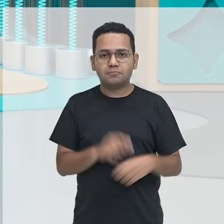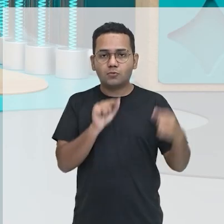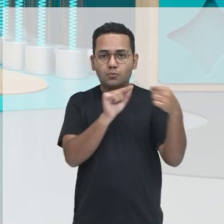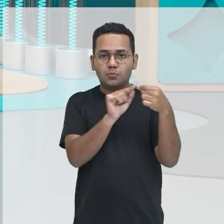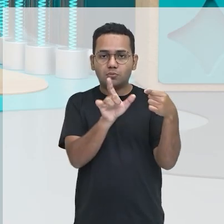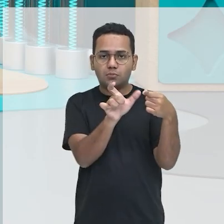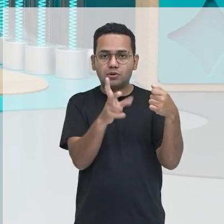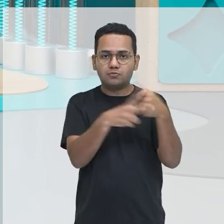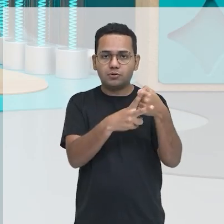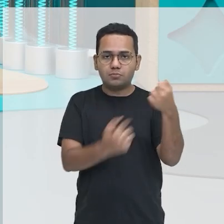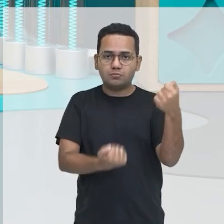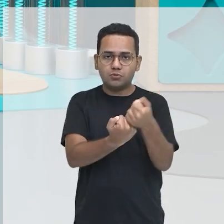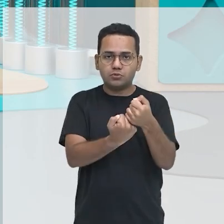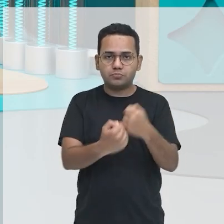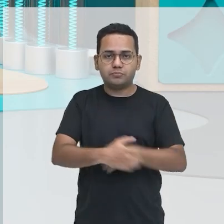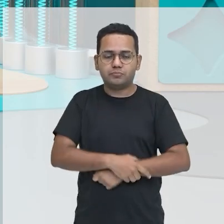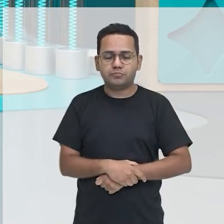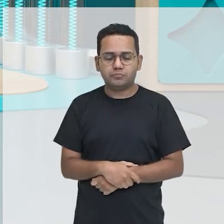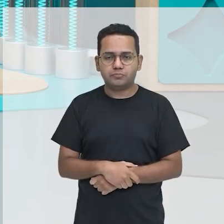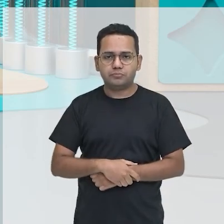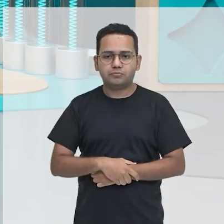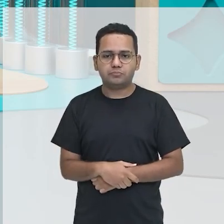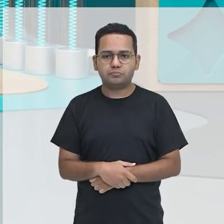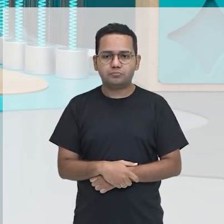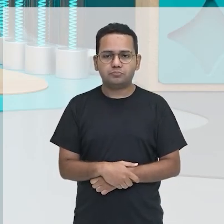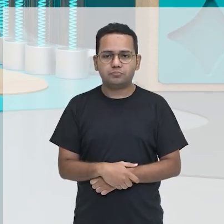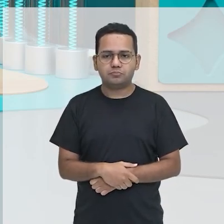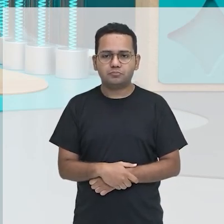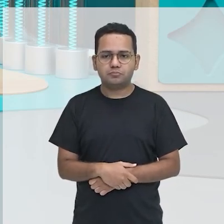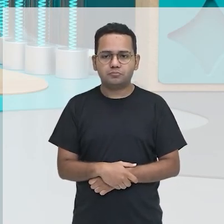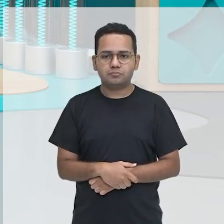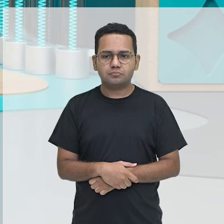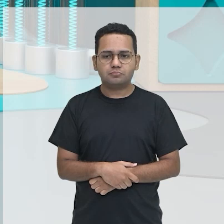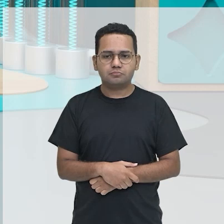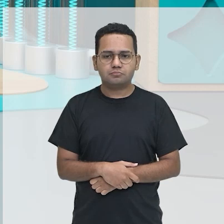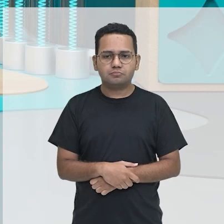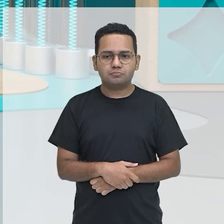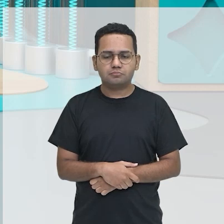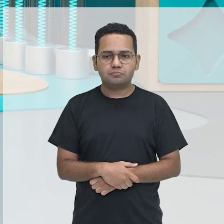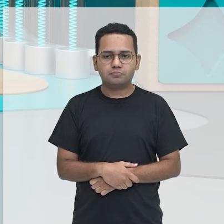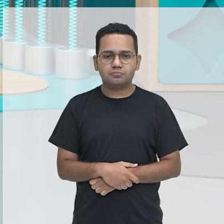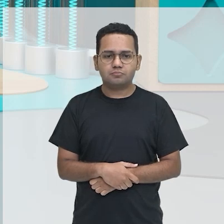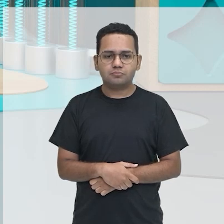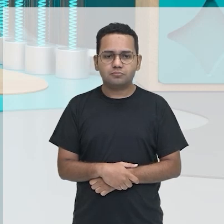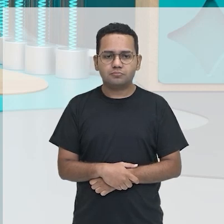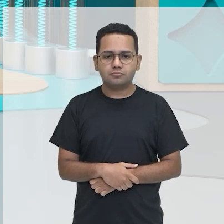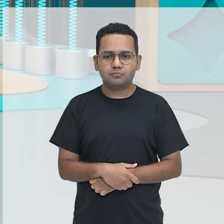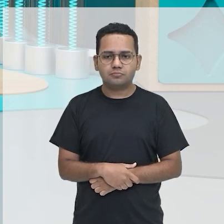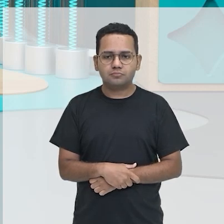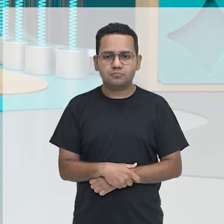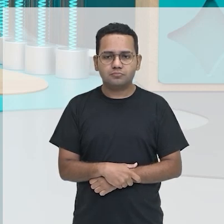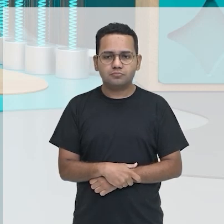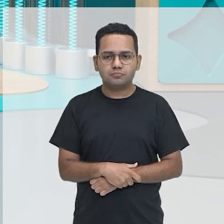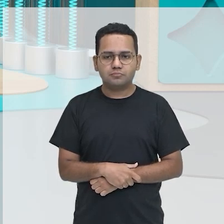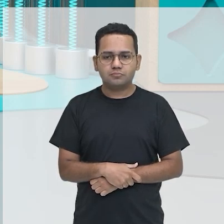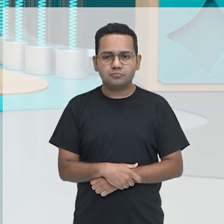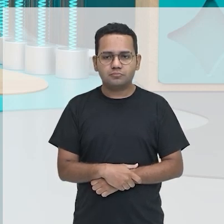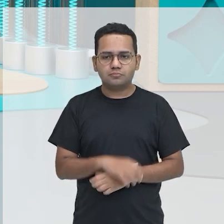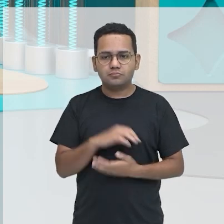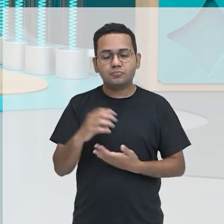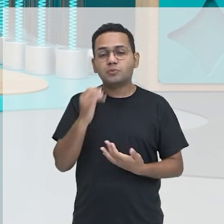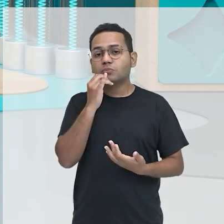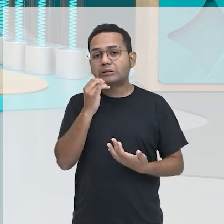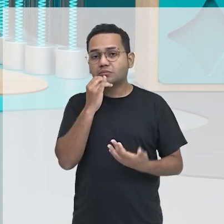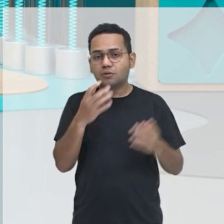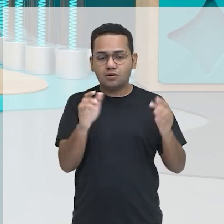will, ok? Ele é o verbo auxiliar formador de futuro. Não é que é fácil? Olha só, tu tem uma frase no presente. Quando eu